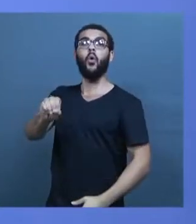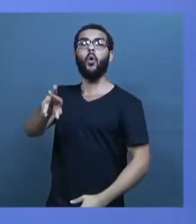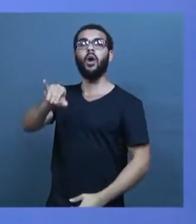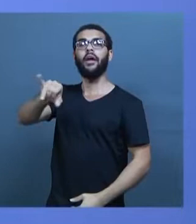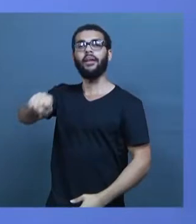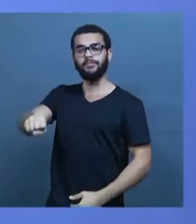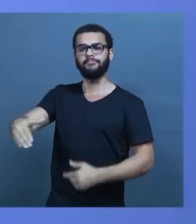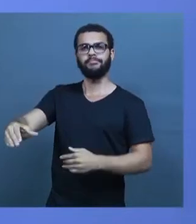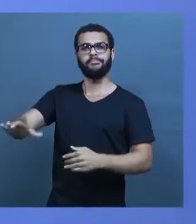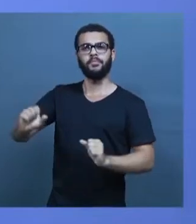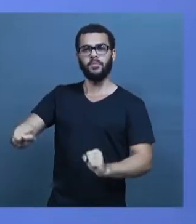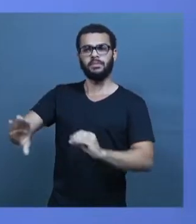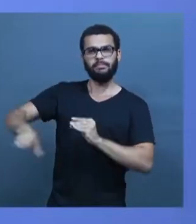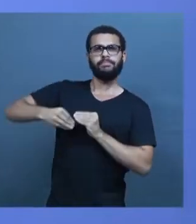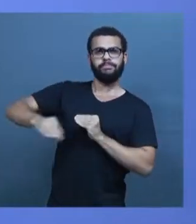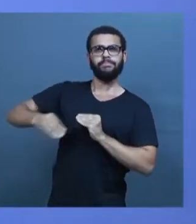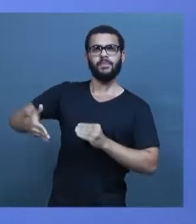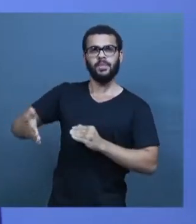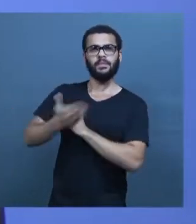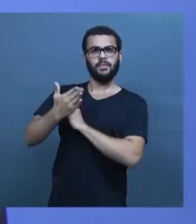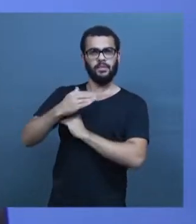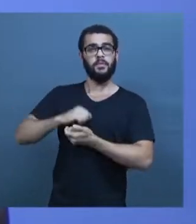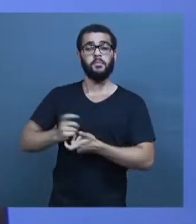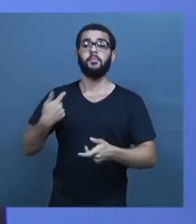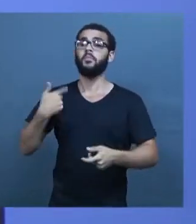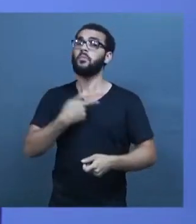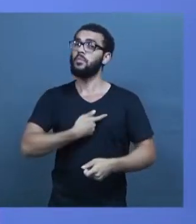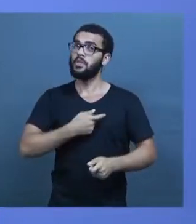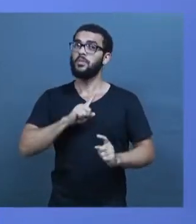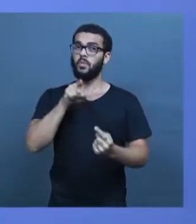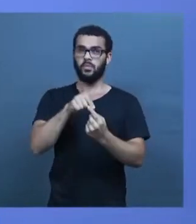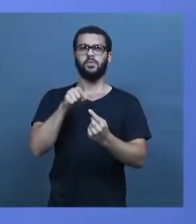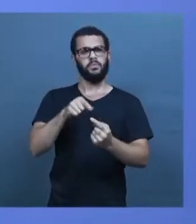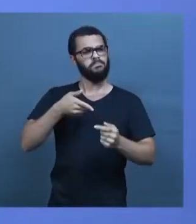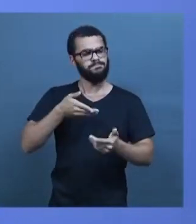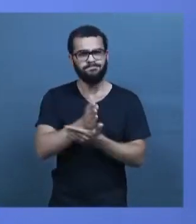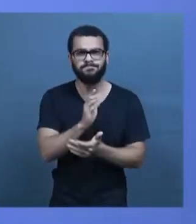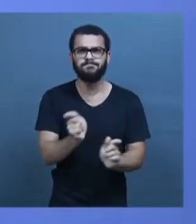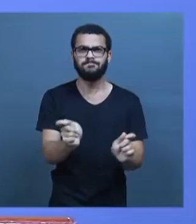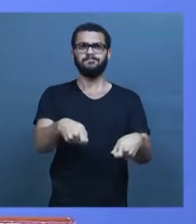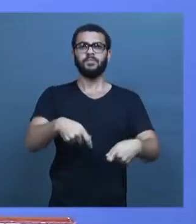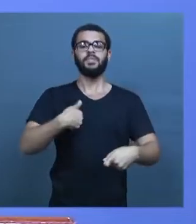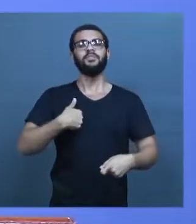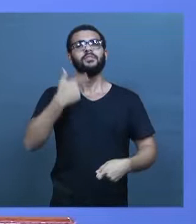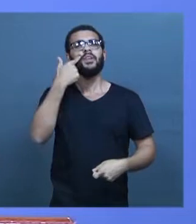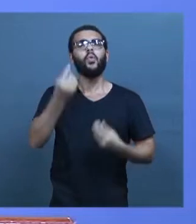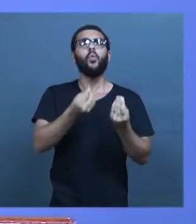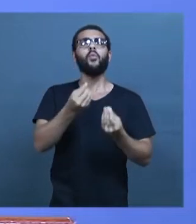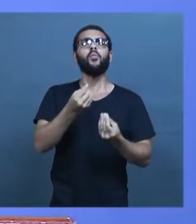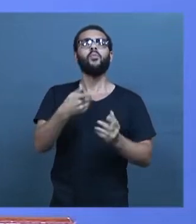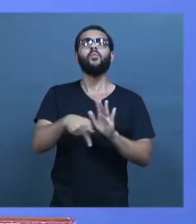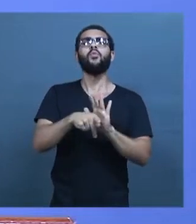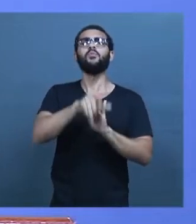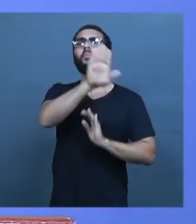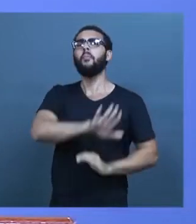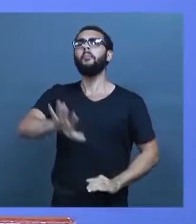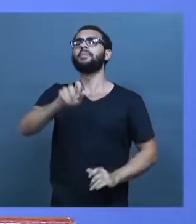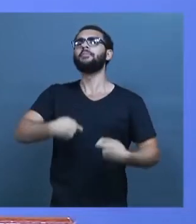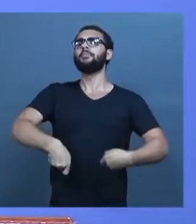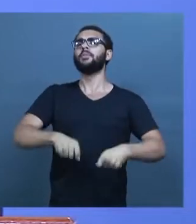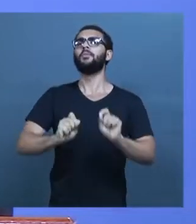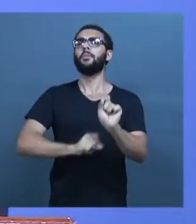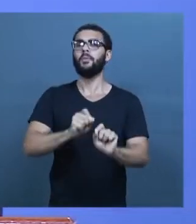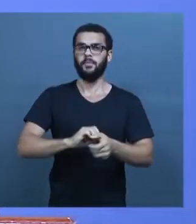missão possa ser cumprida conforme o interesse maior do Brasil. A nossa